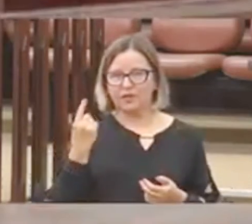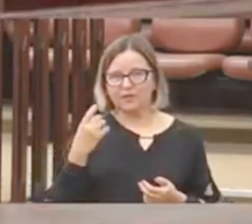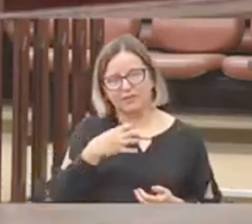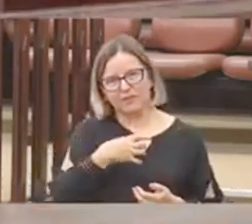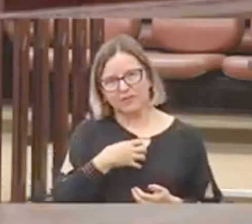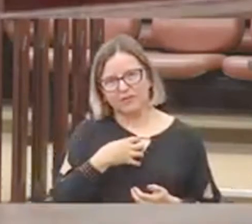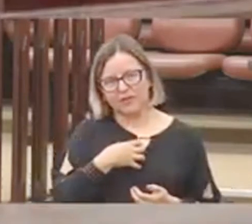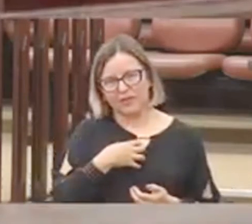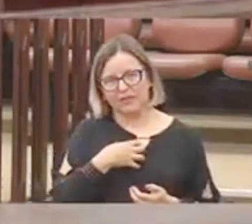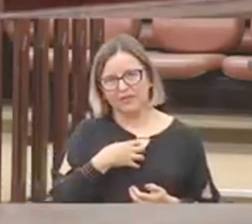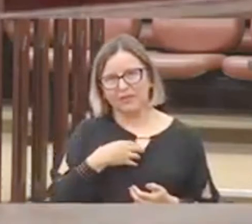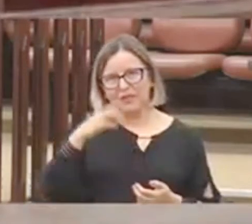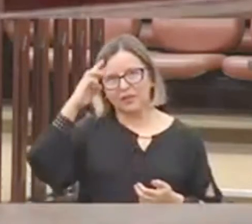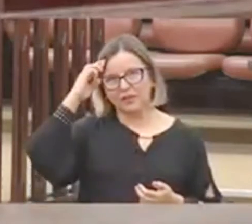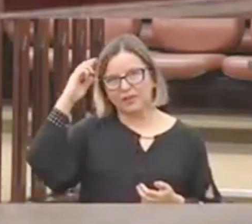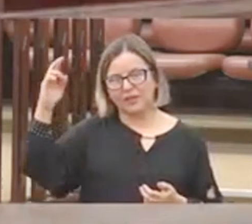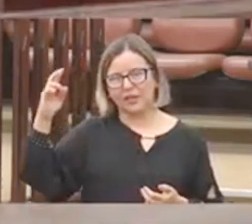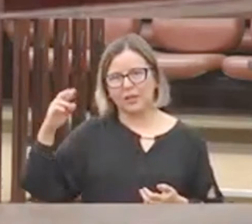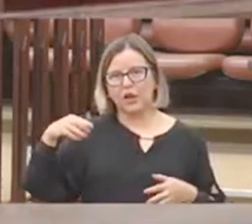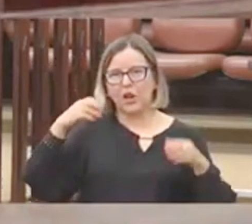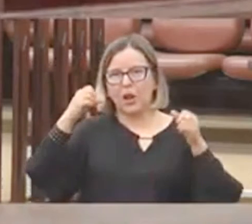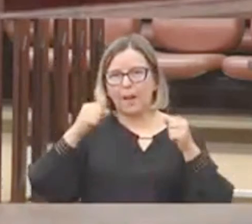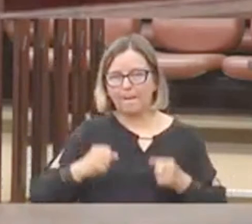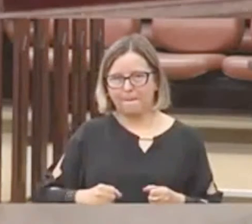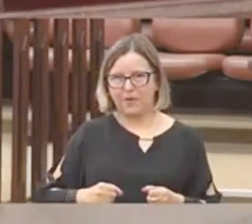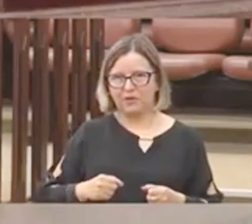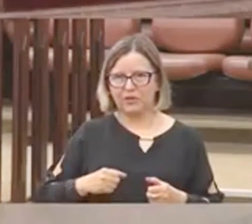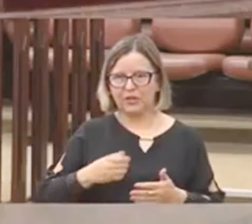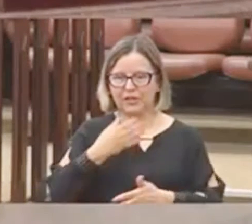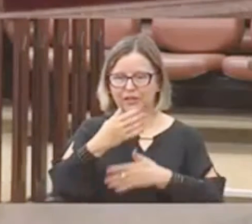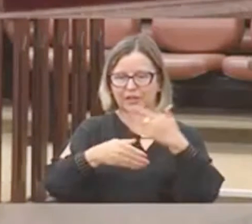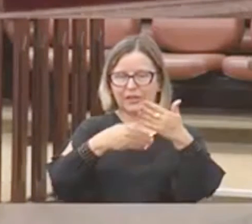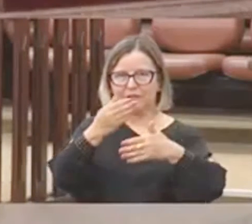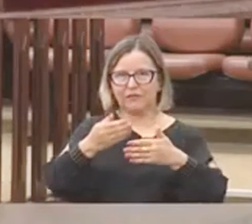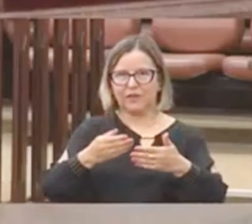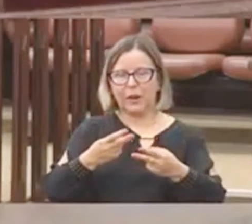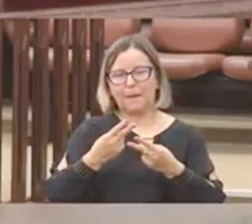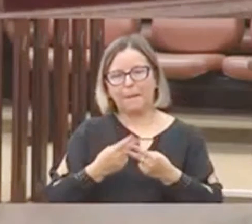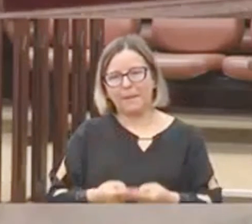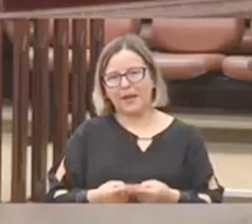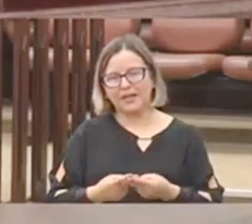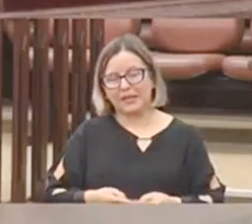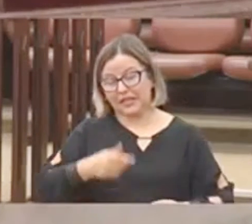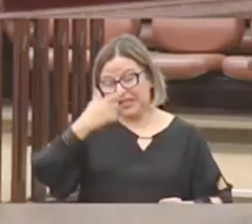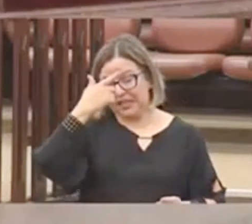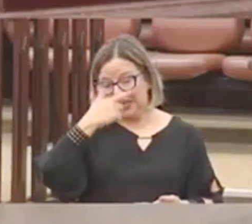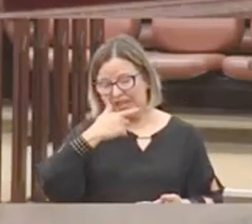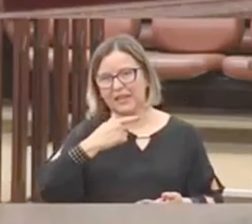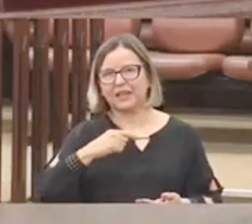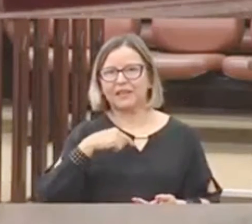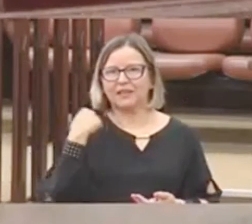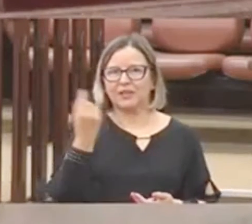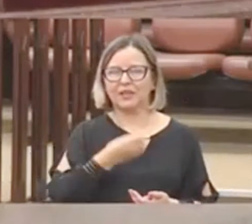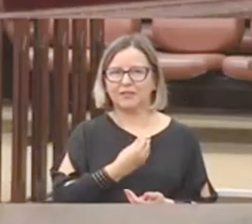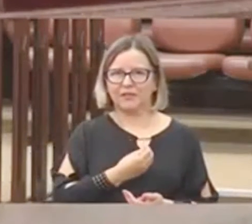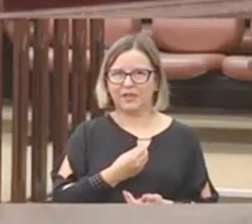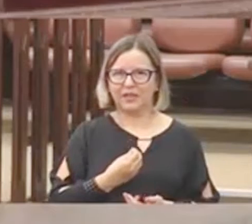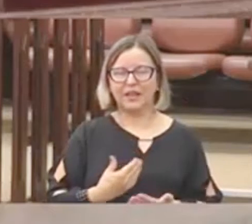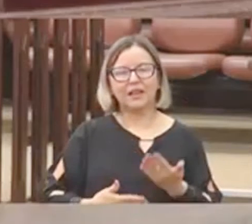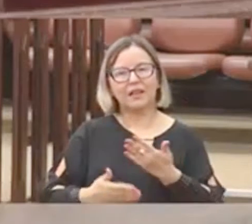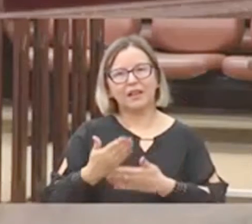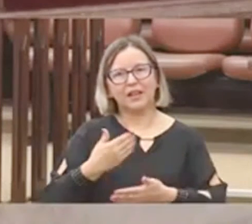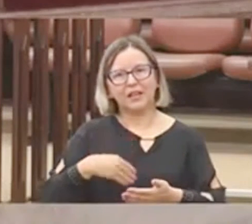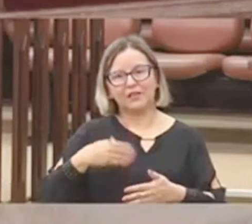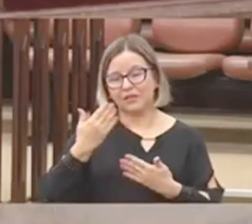pela qual o Senhor pode desenvolver paciência e caráter em nossas vidas é através de